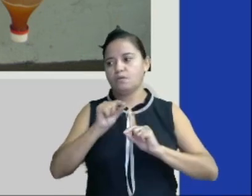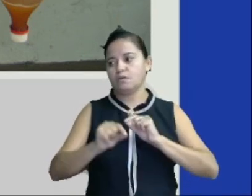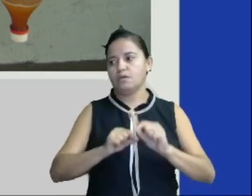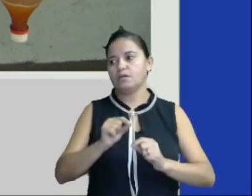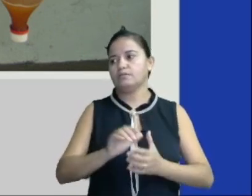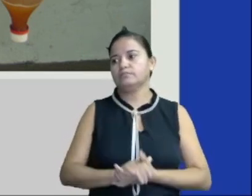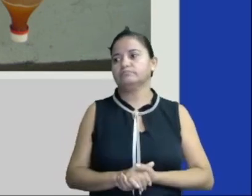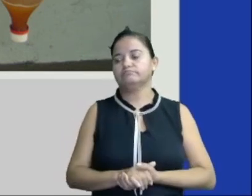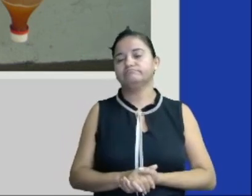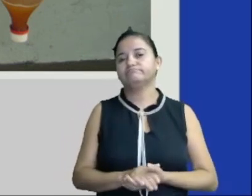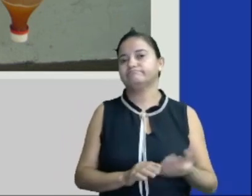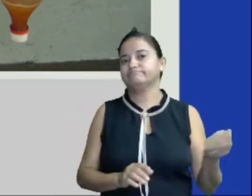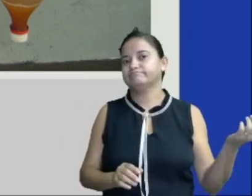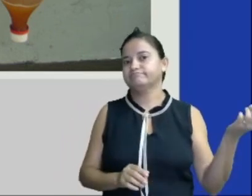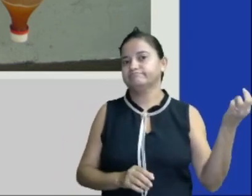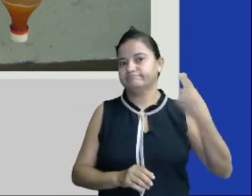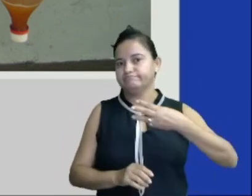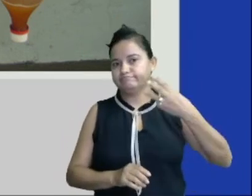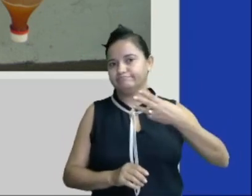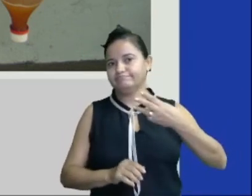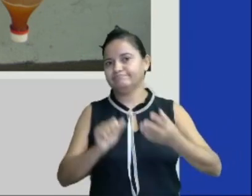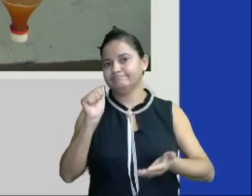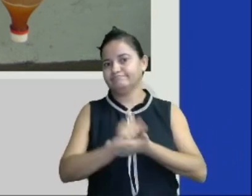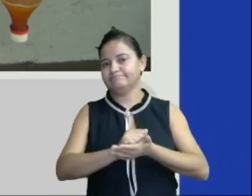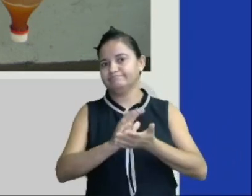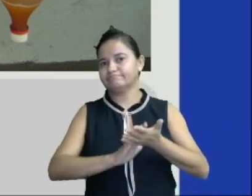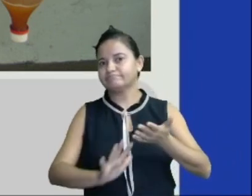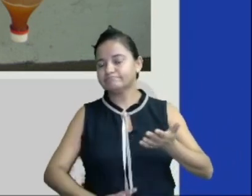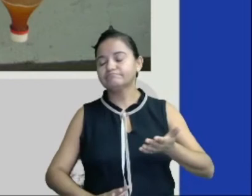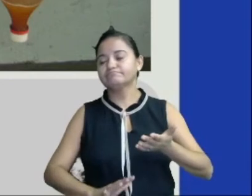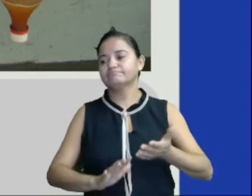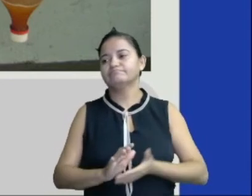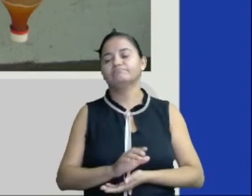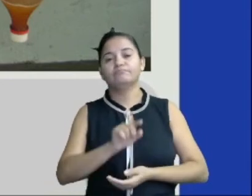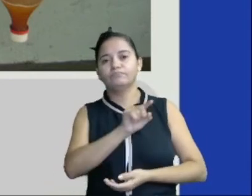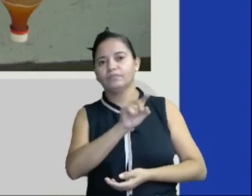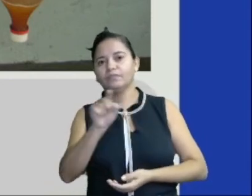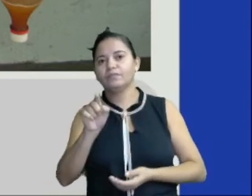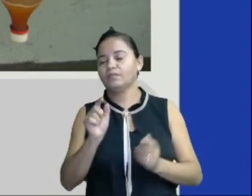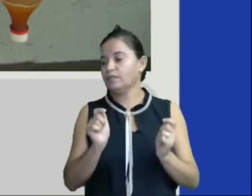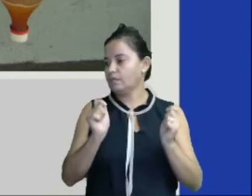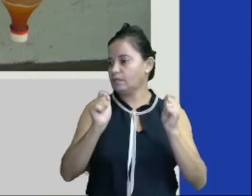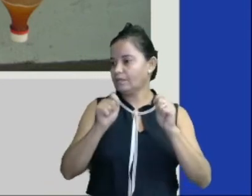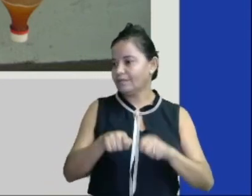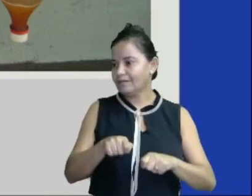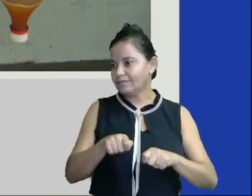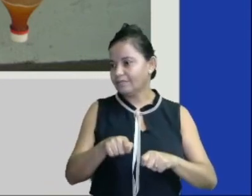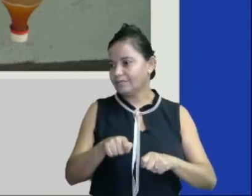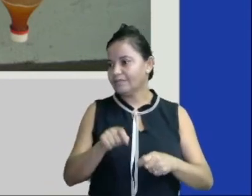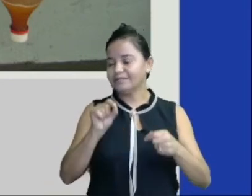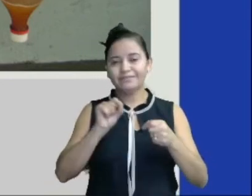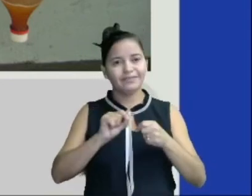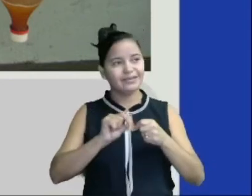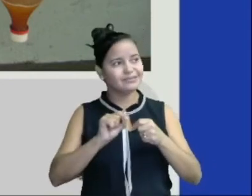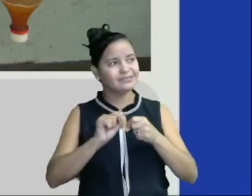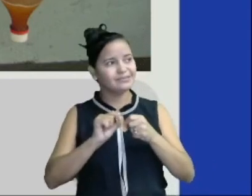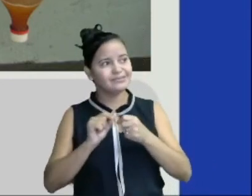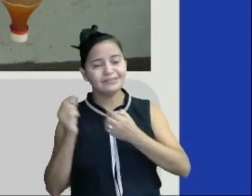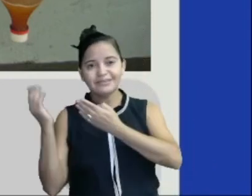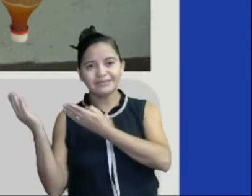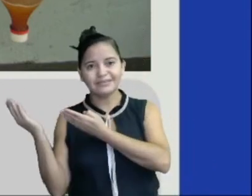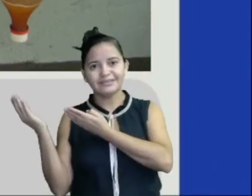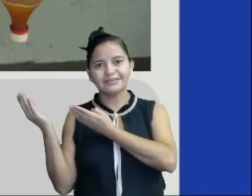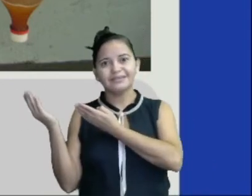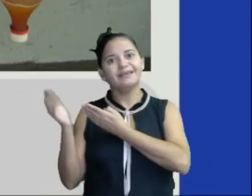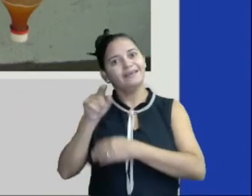uma outra atividade que eu vou propor para vocês, tá certo? Vocês podem montar essas 3 estruturas, né, que a gente observa